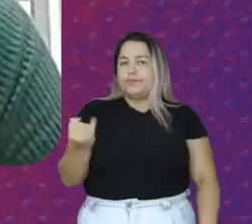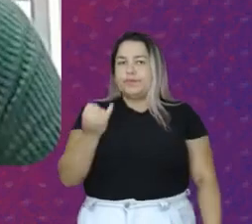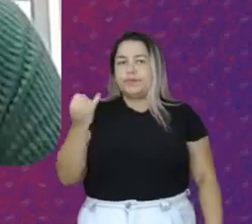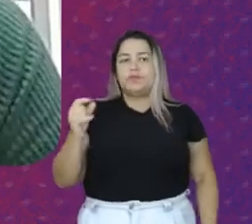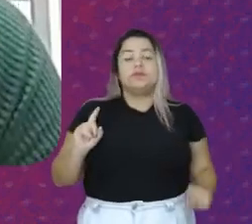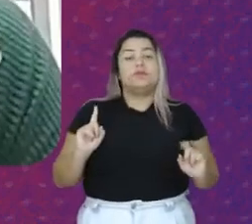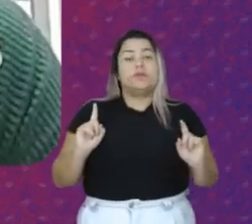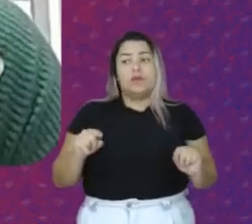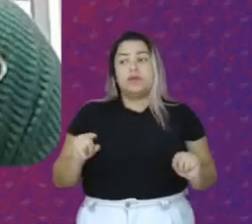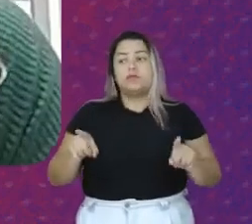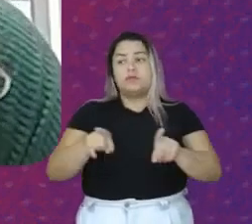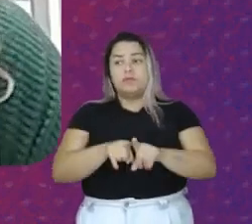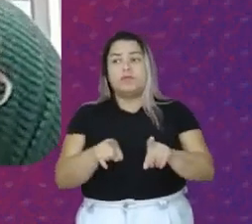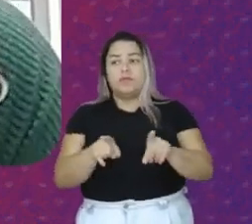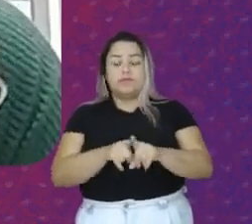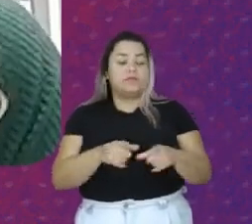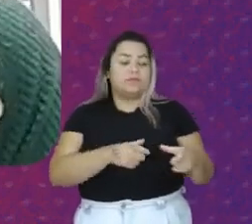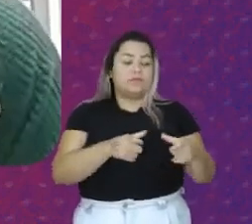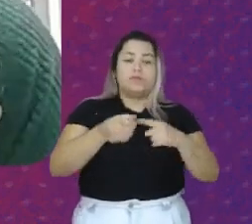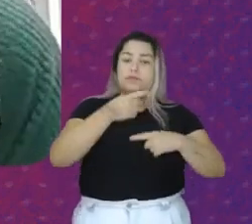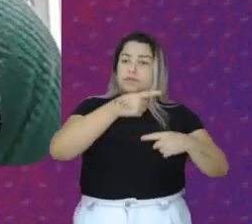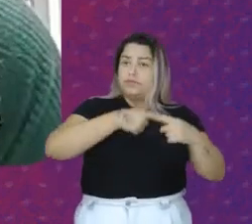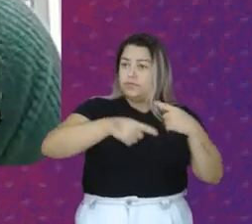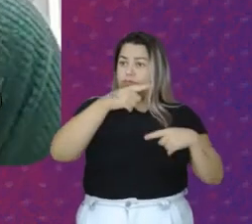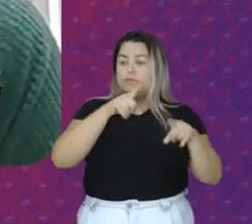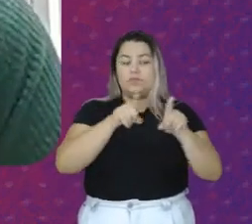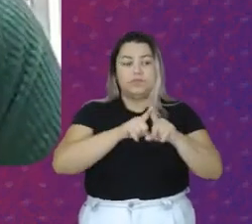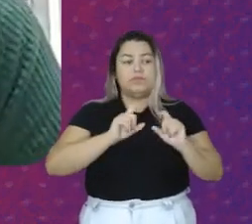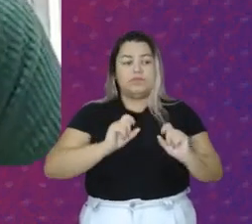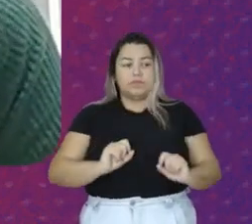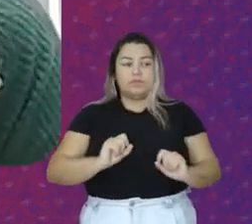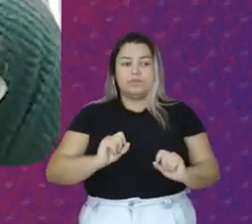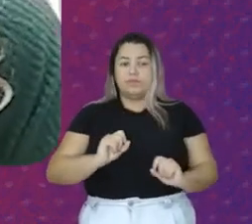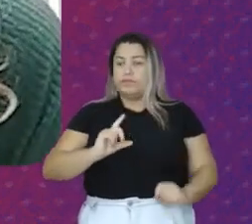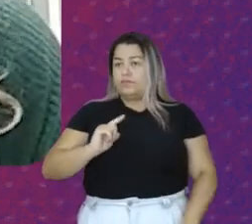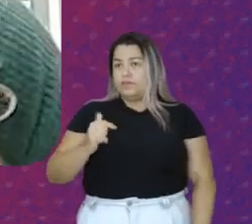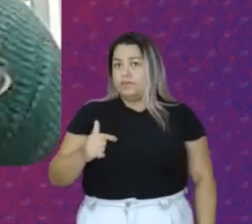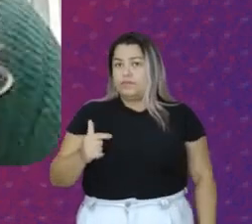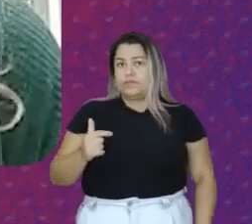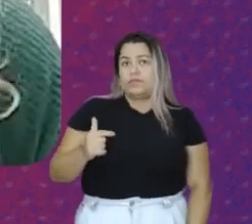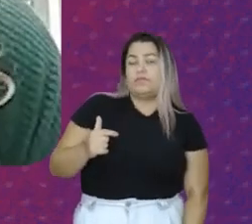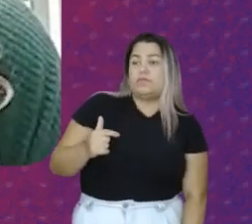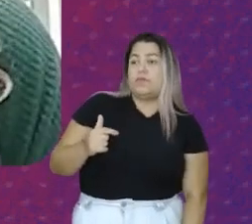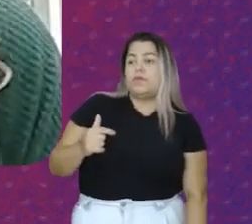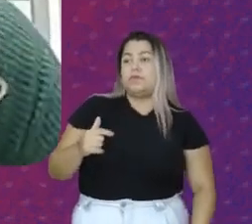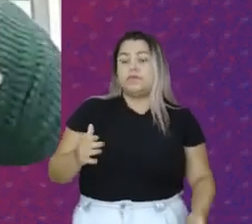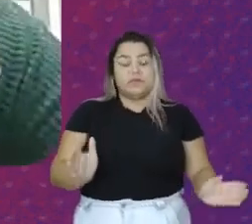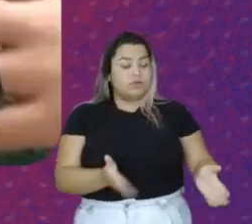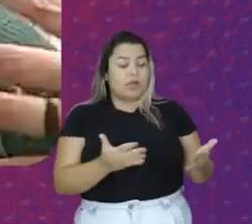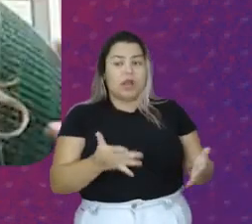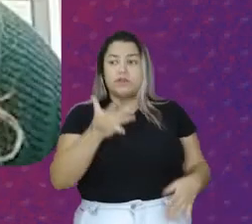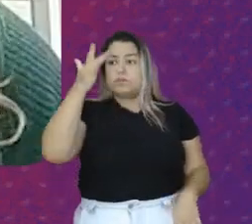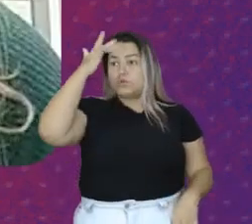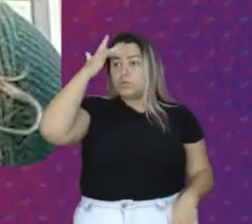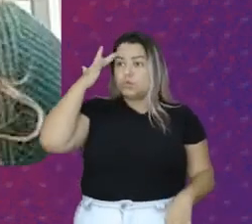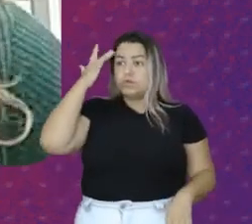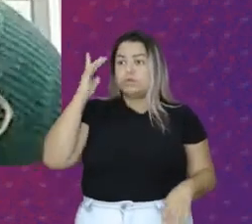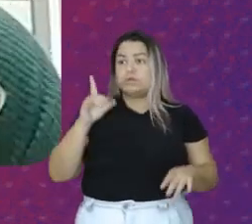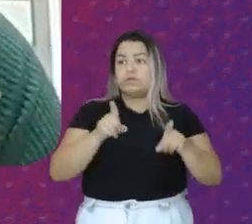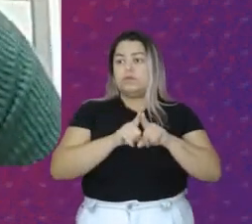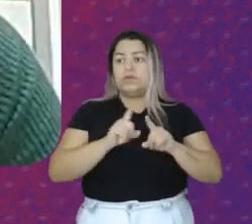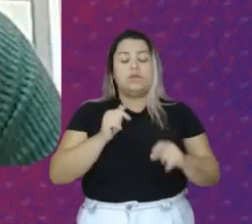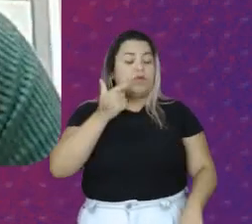é também um espaço de construção do pensamento crítico, que sem esse incentivo, as pessoas acabam